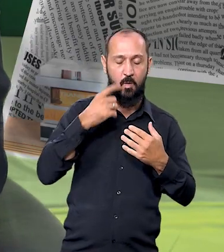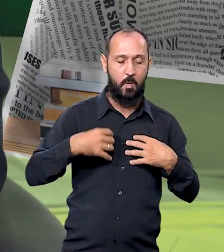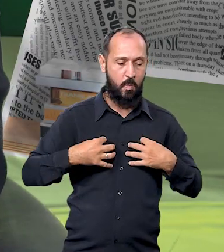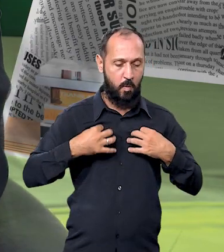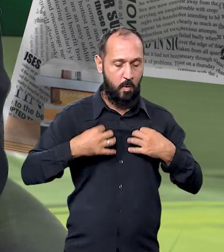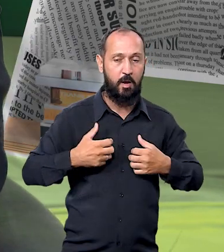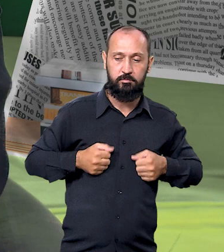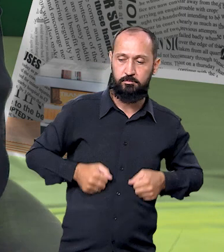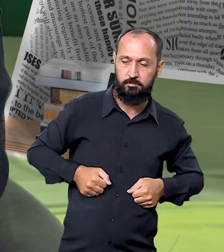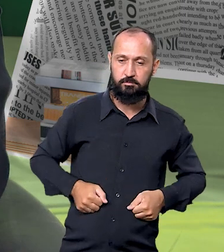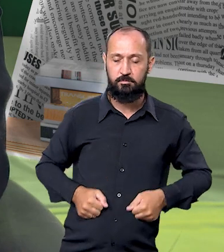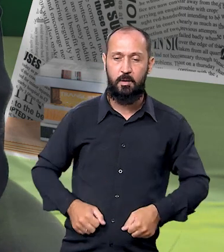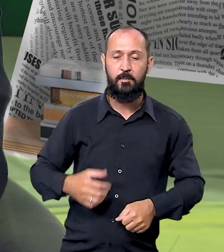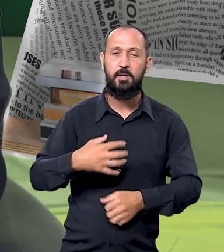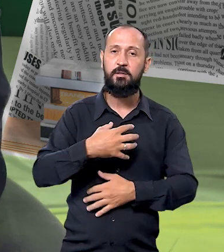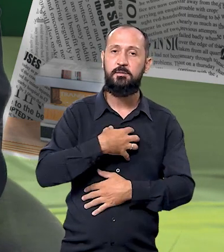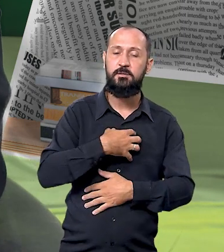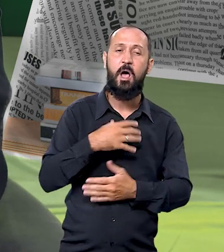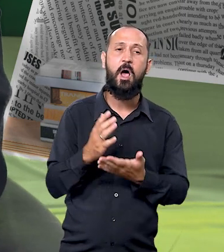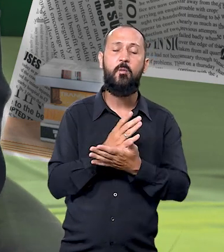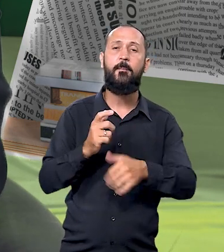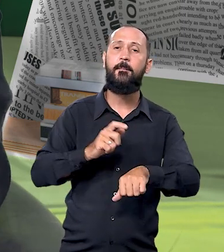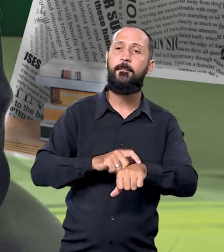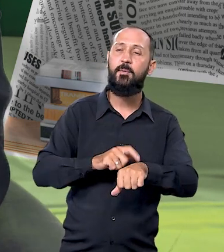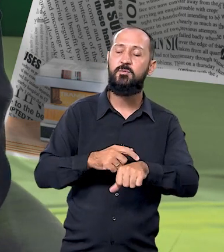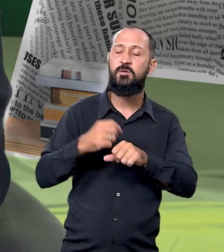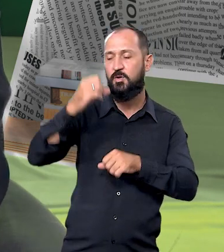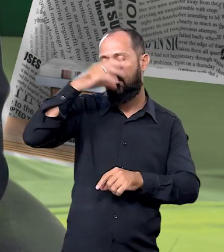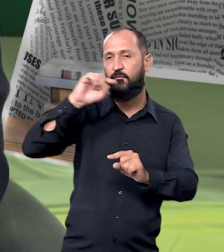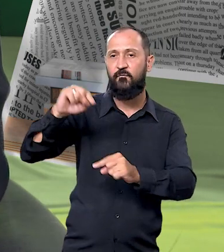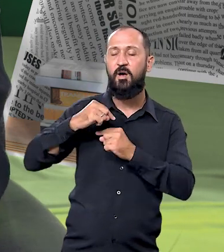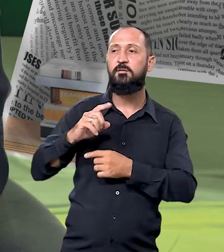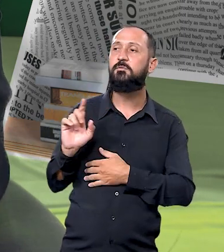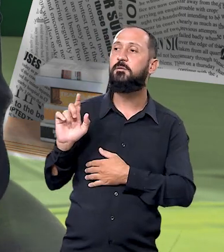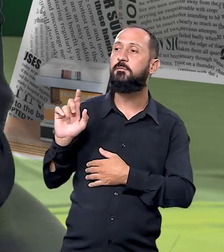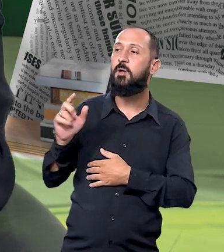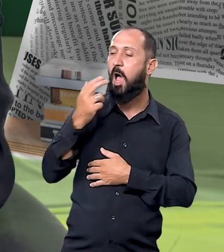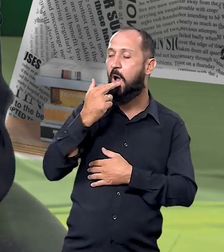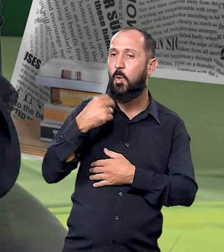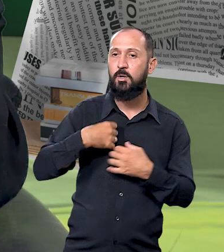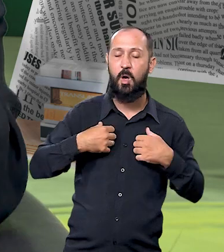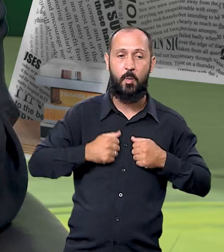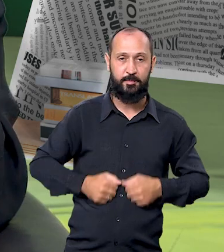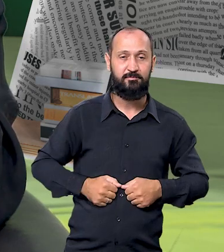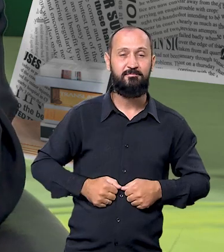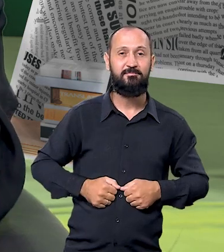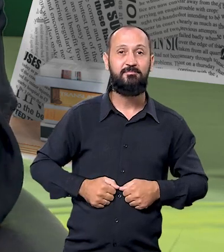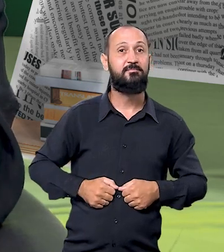um provador que a mulher que está vivenciando eventualmente alguma situação de assédio ou de violência vai acionar uma cor da